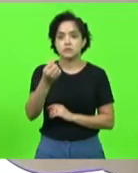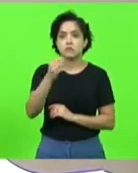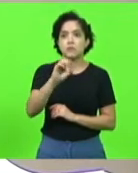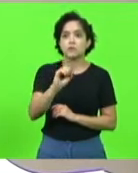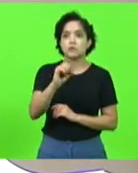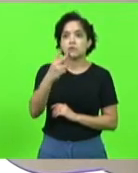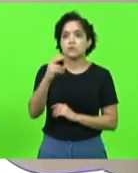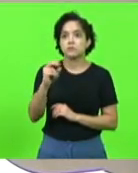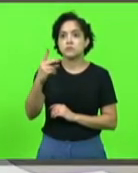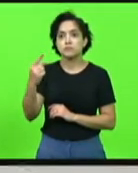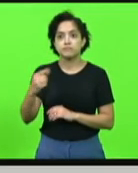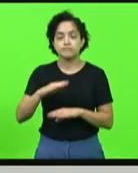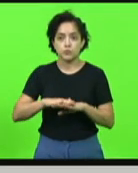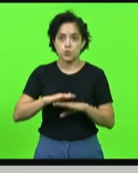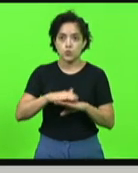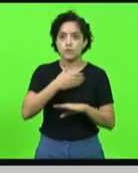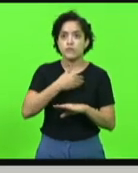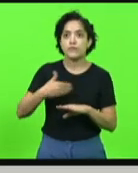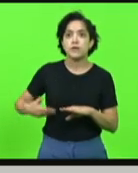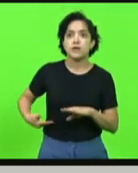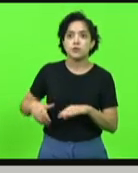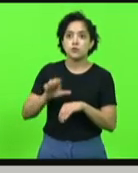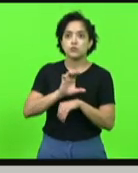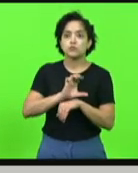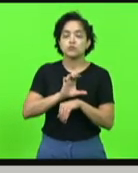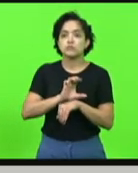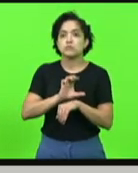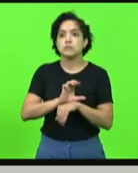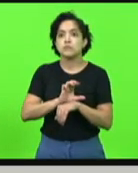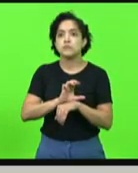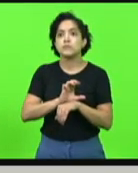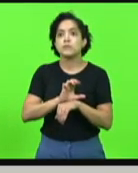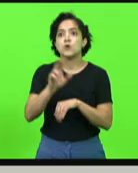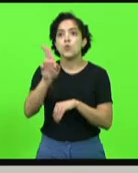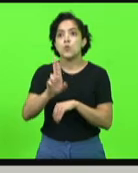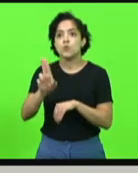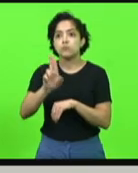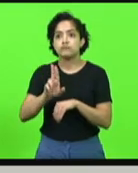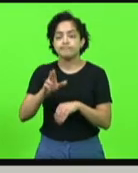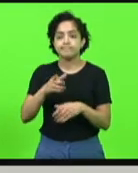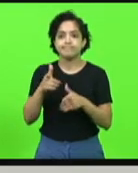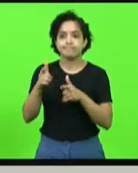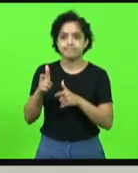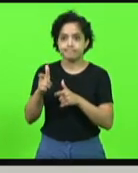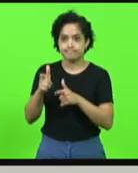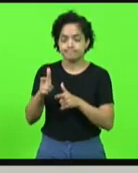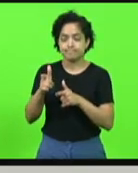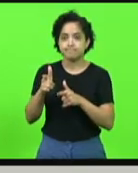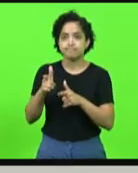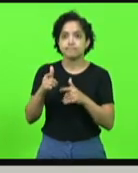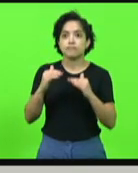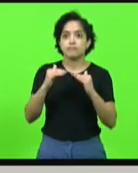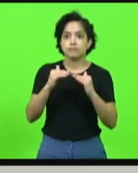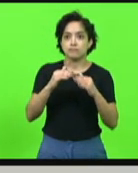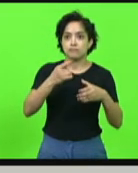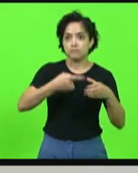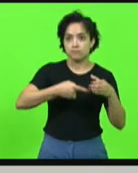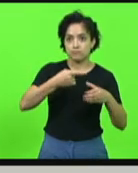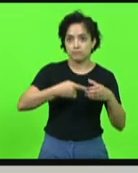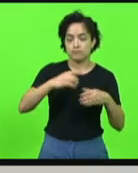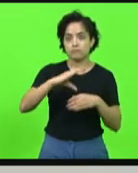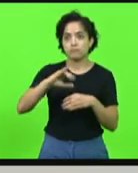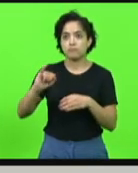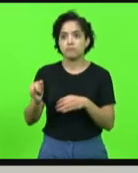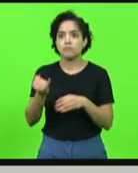246.0/2021, autor governo do Estado. Autoriza a cessão de uso de imóvel no município de Caçador, com pareceres favoráveis das comissões de Constituição